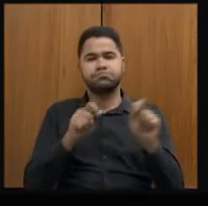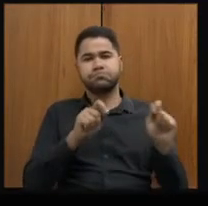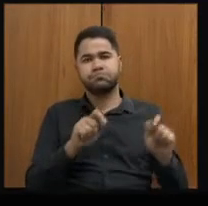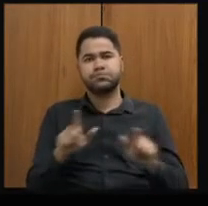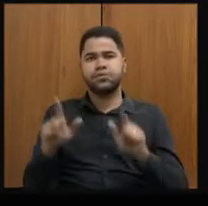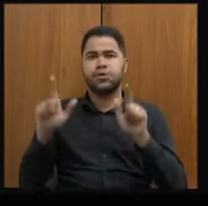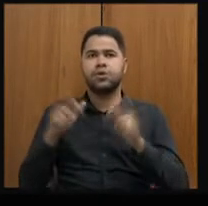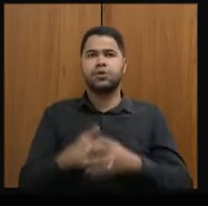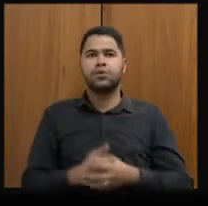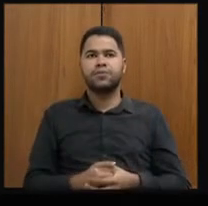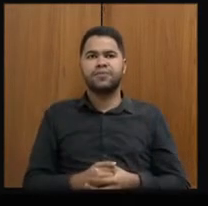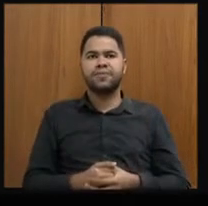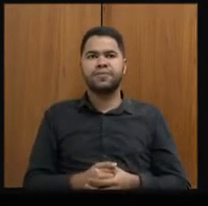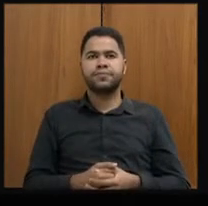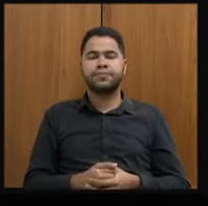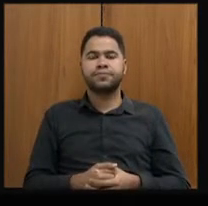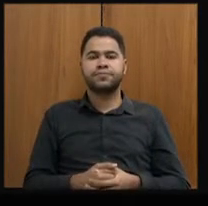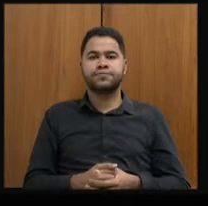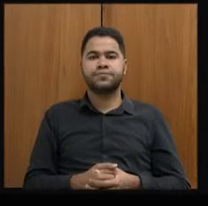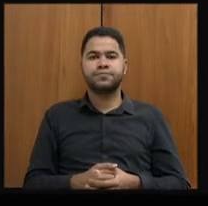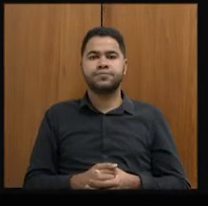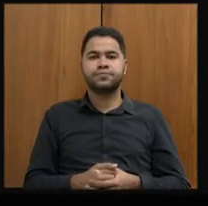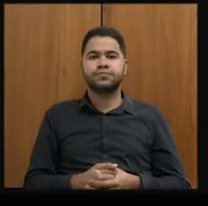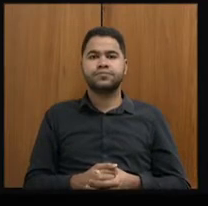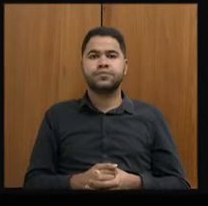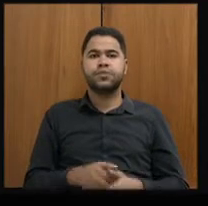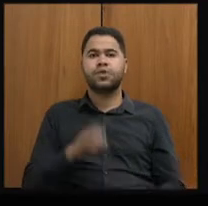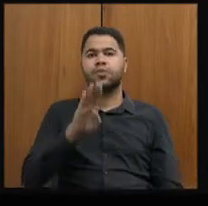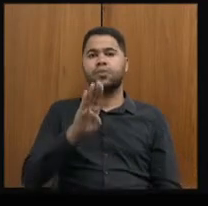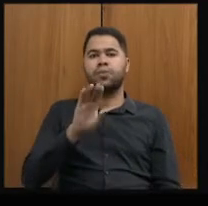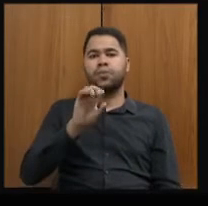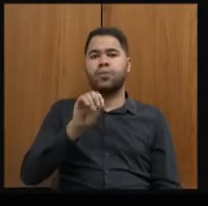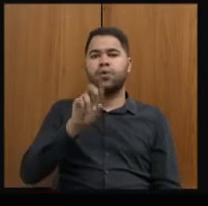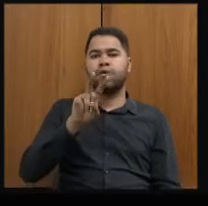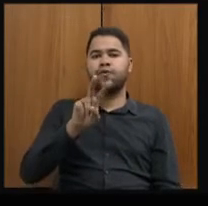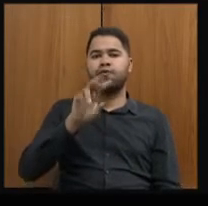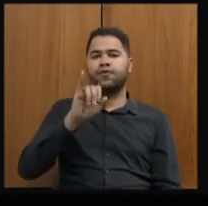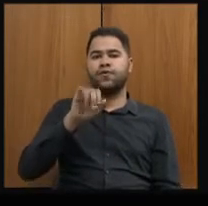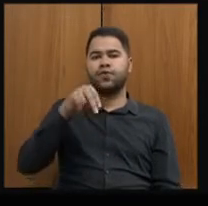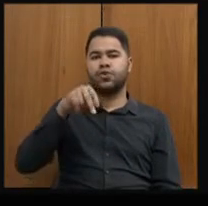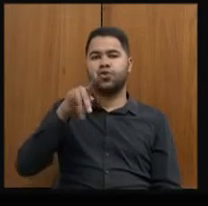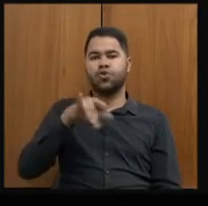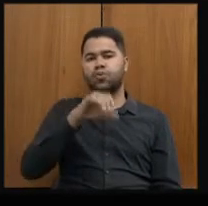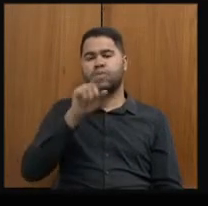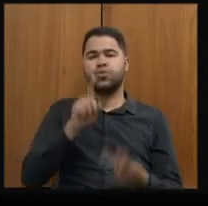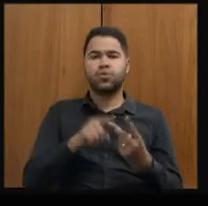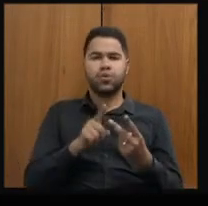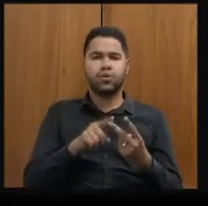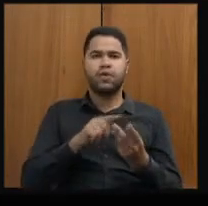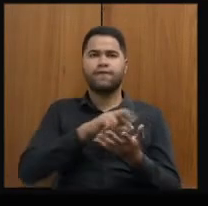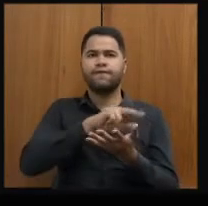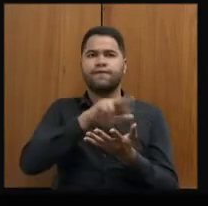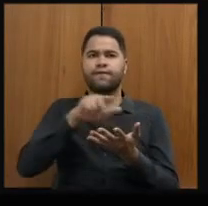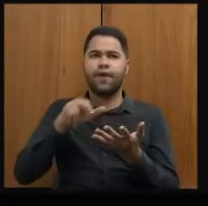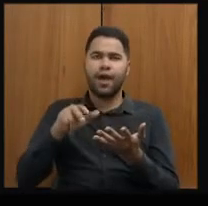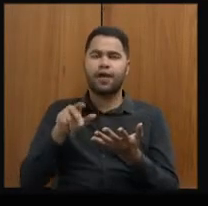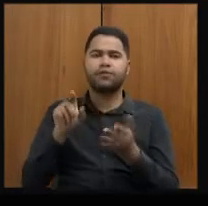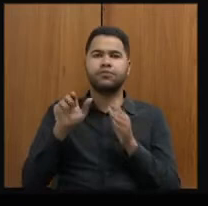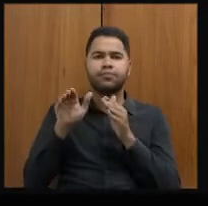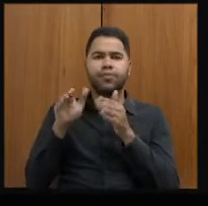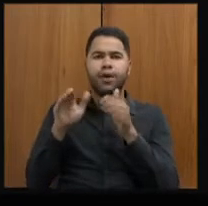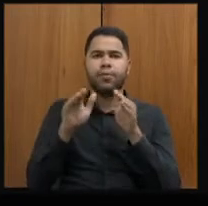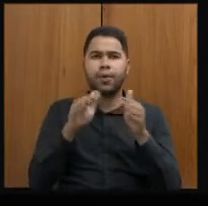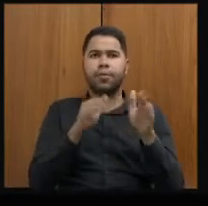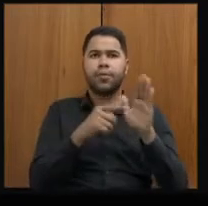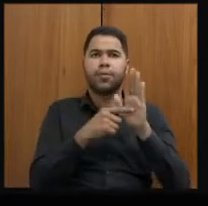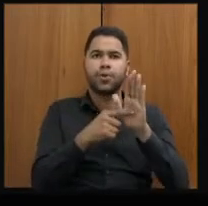favor e olha só bovinocultura apicultura suinocultura Avicultura a parte aqui